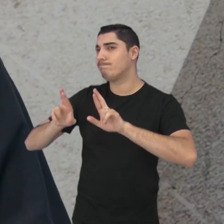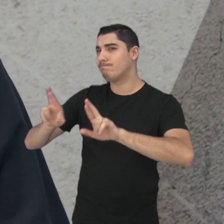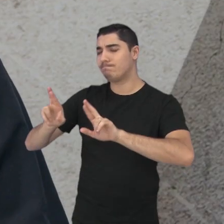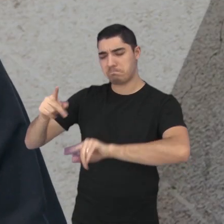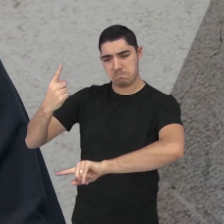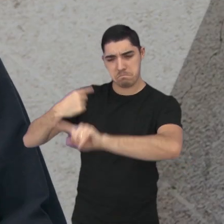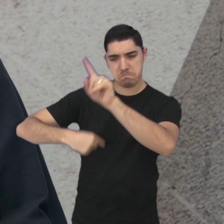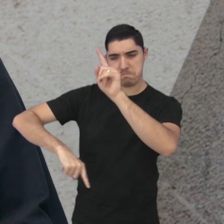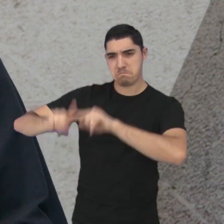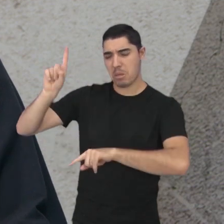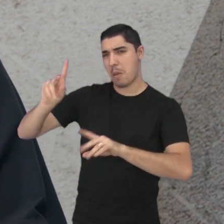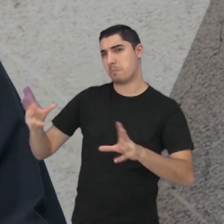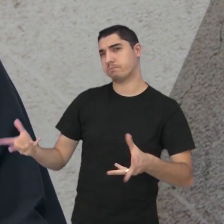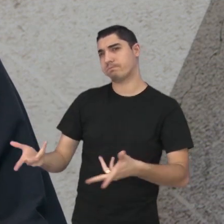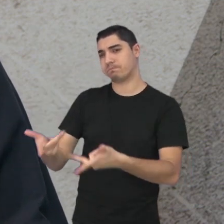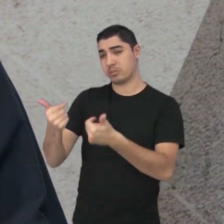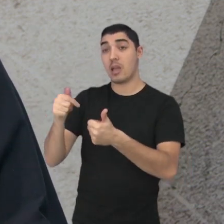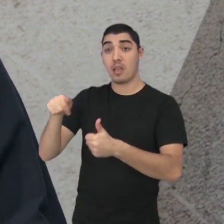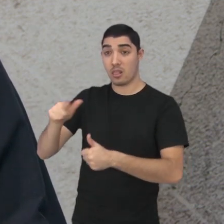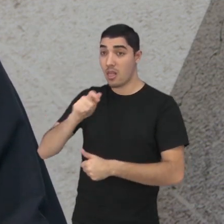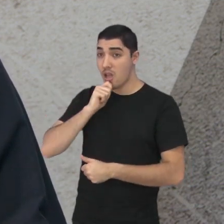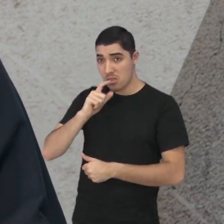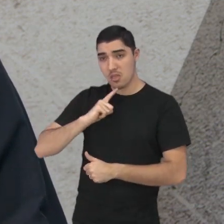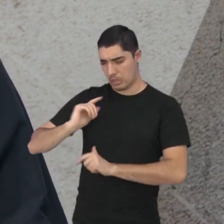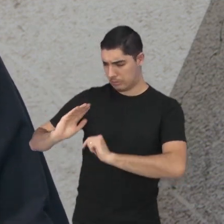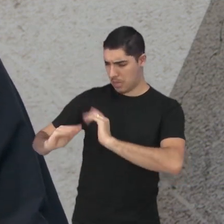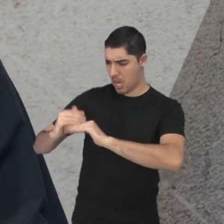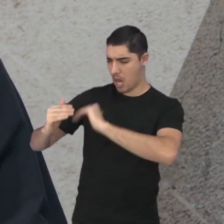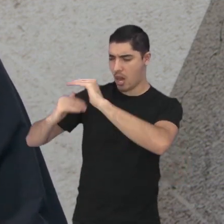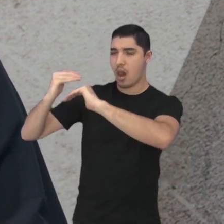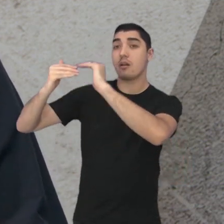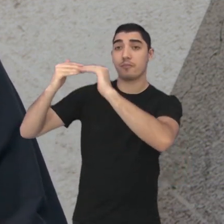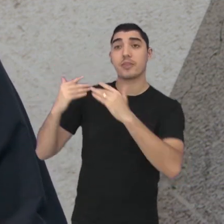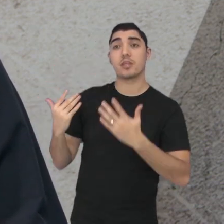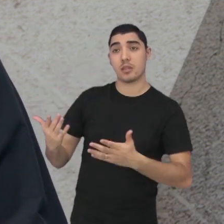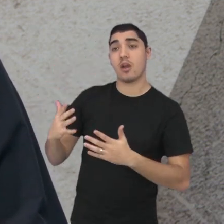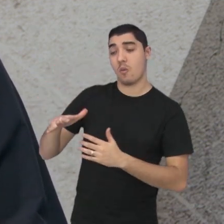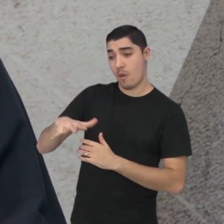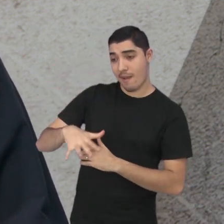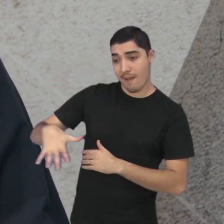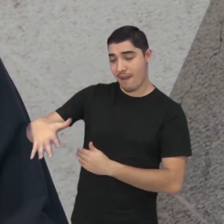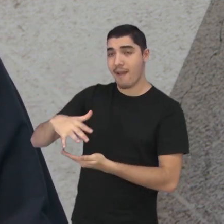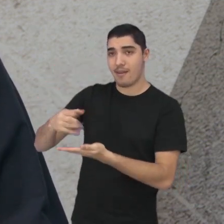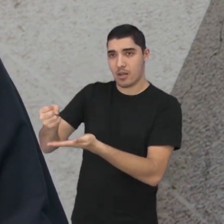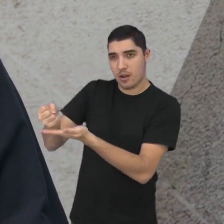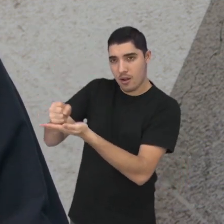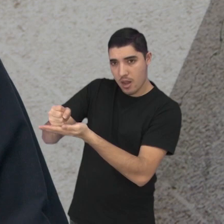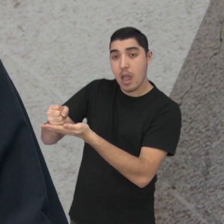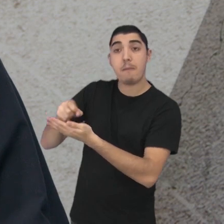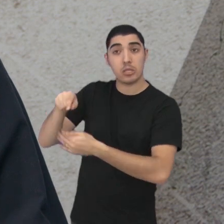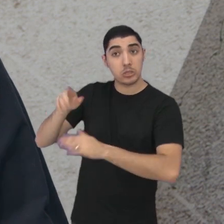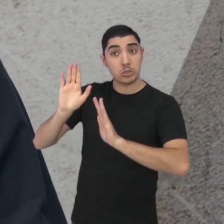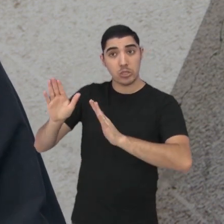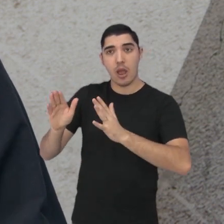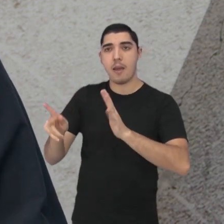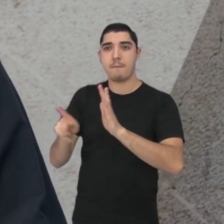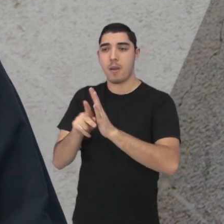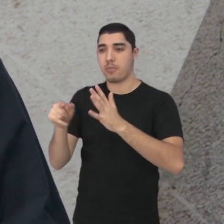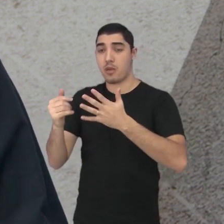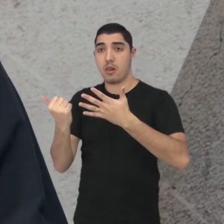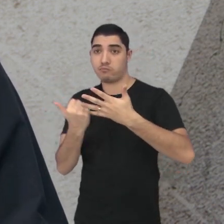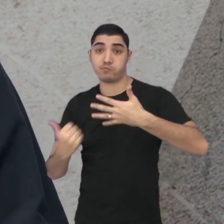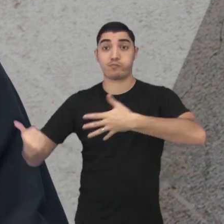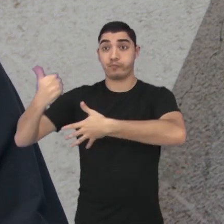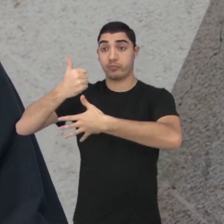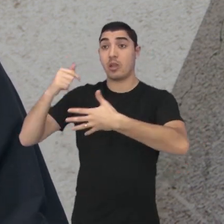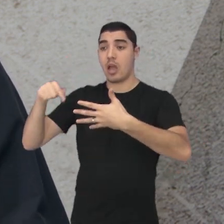das indústrias que hoje mais tem crescido. A indústria de games, ela já ultrapassou a indústria do